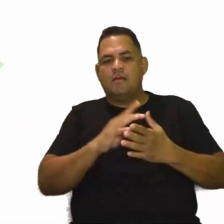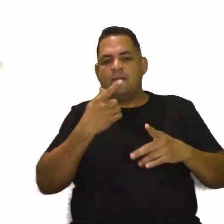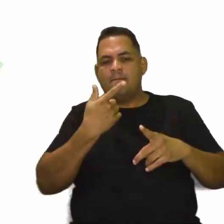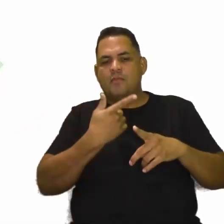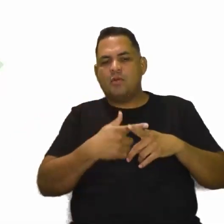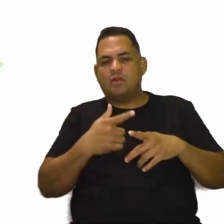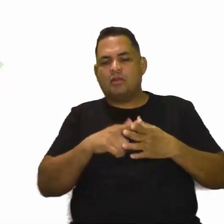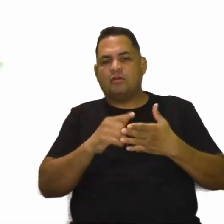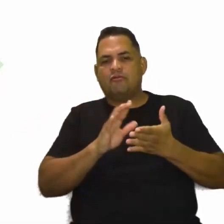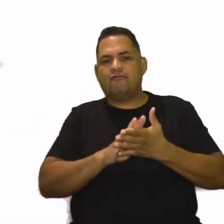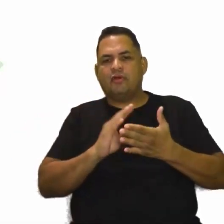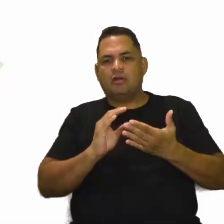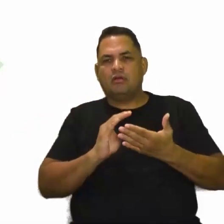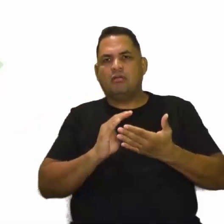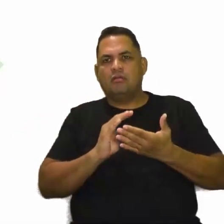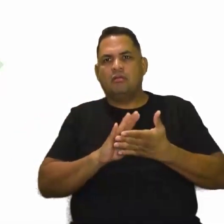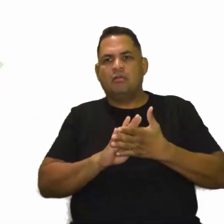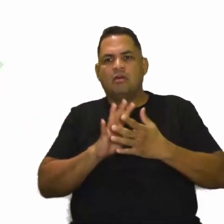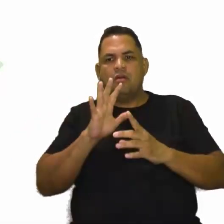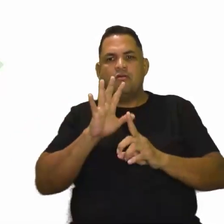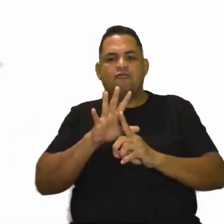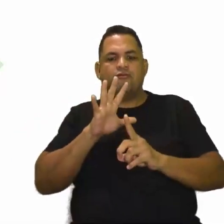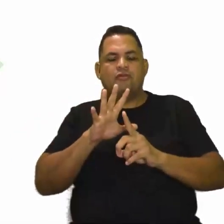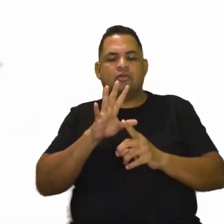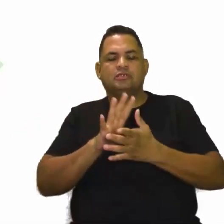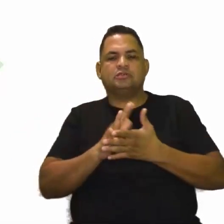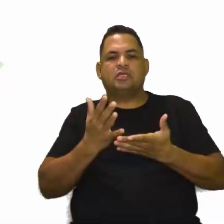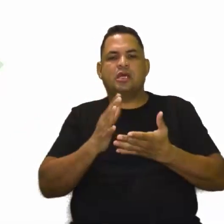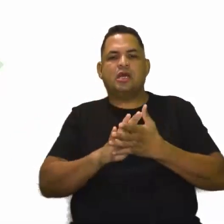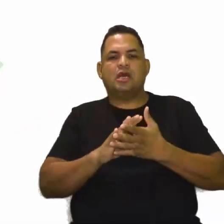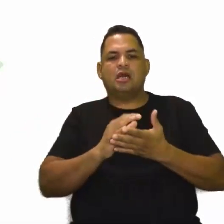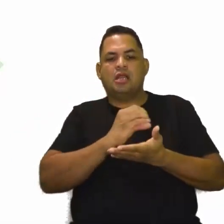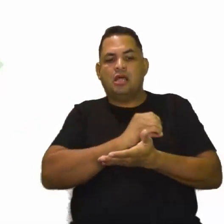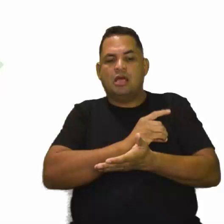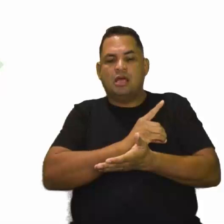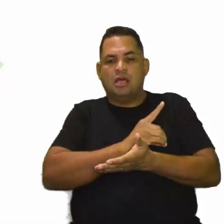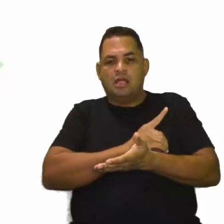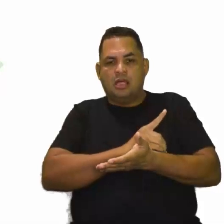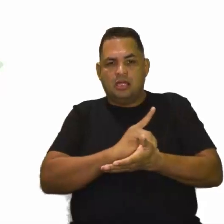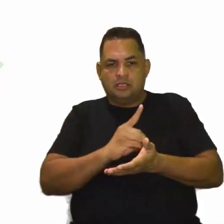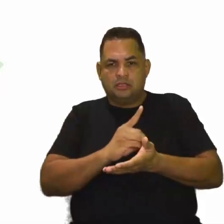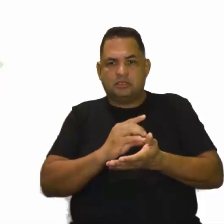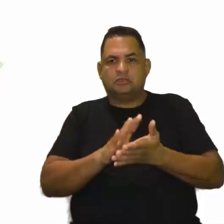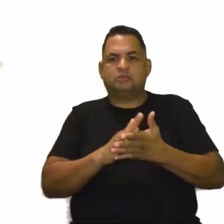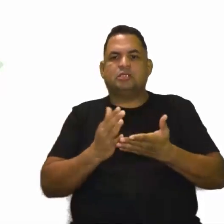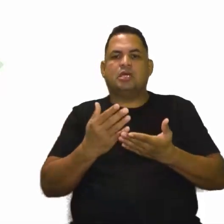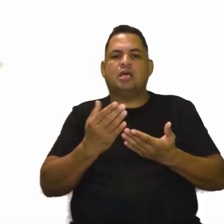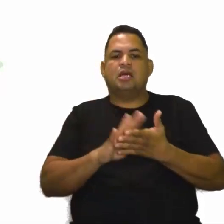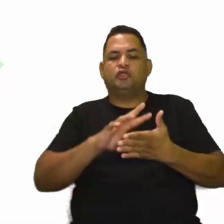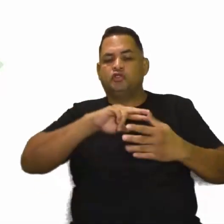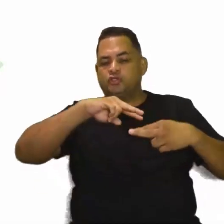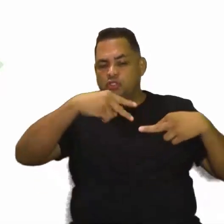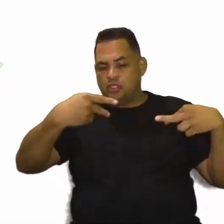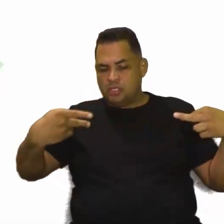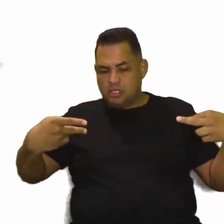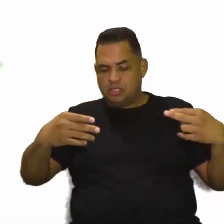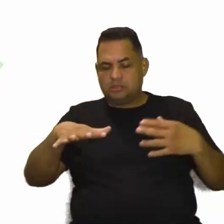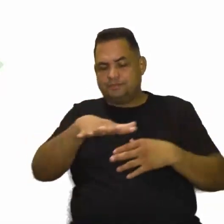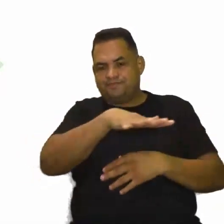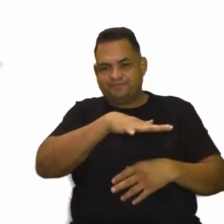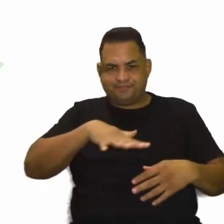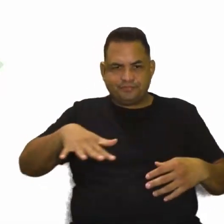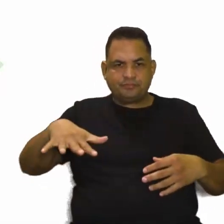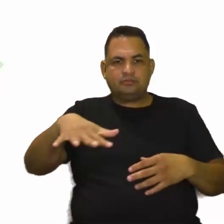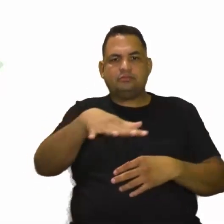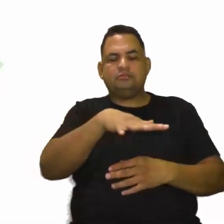desencadear diabetes, a obesidade, né, que está relacionado aí à genética, o meio